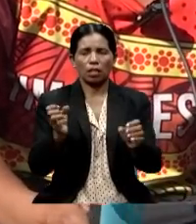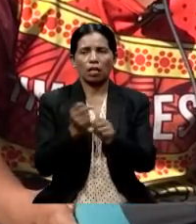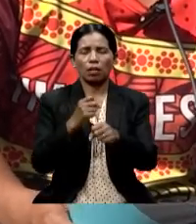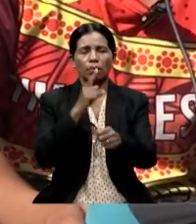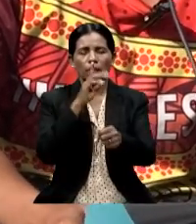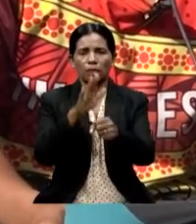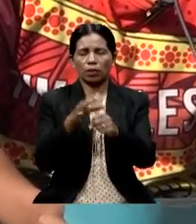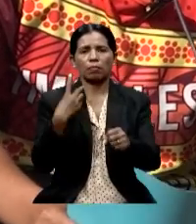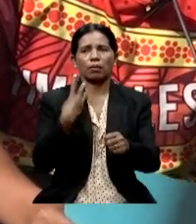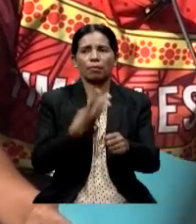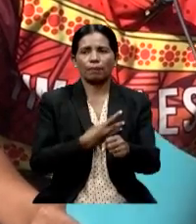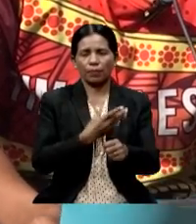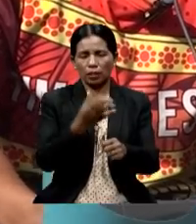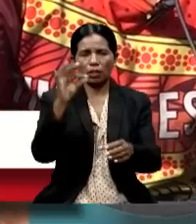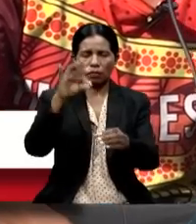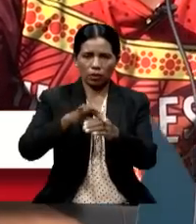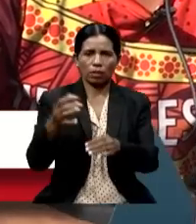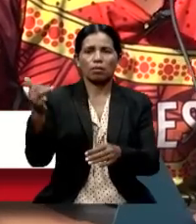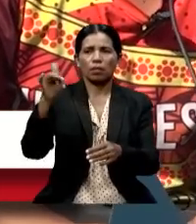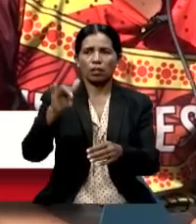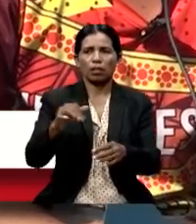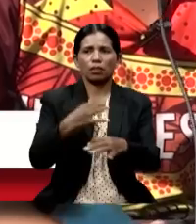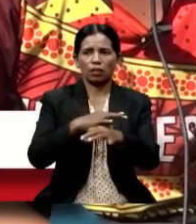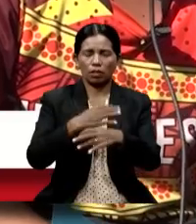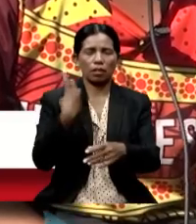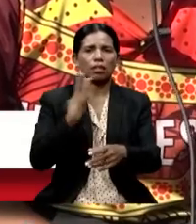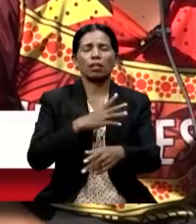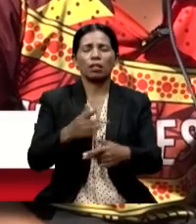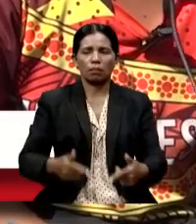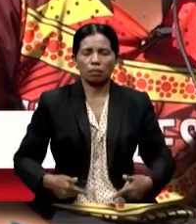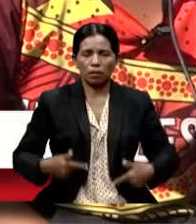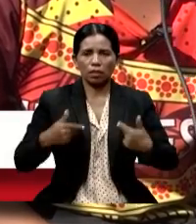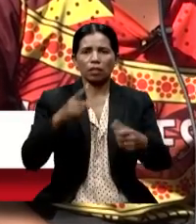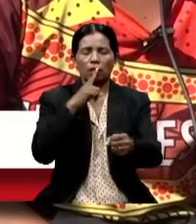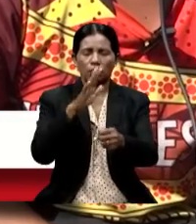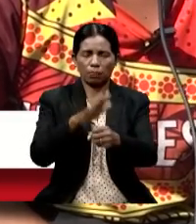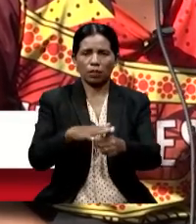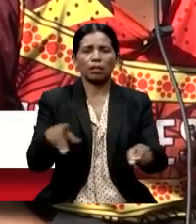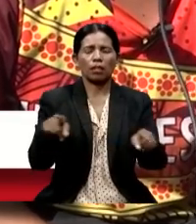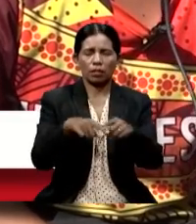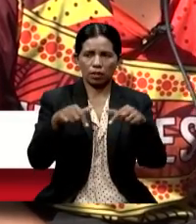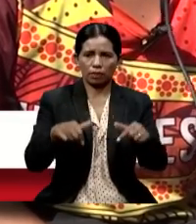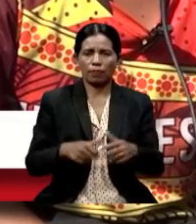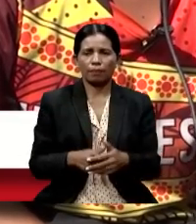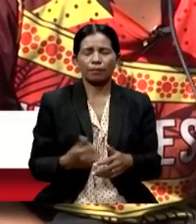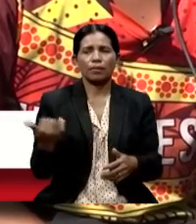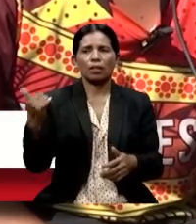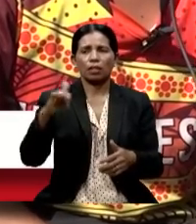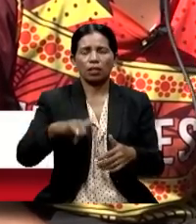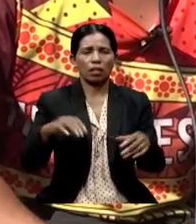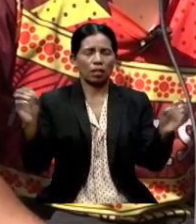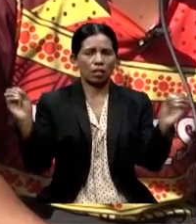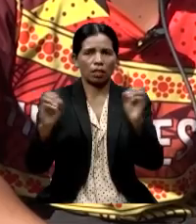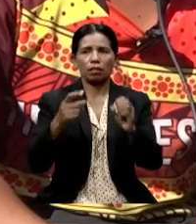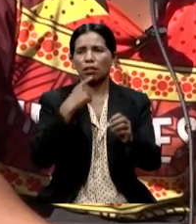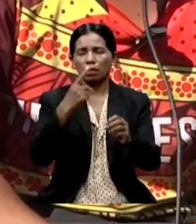katak imi ita vota ba sira para to dia ita ne mois sira kum permiso ba ida ne sira kum permiso laos atete